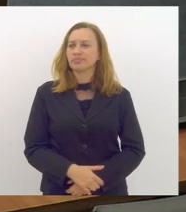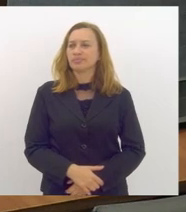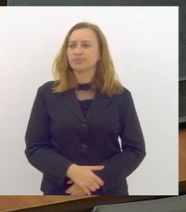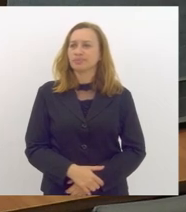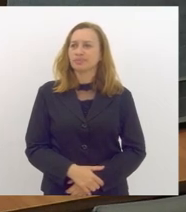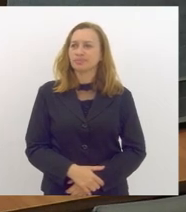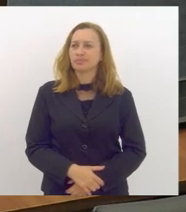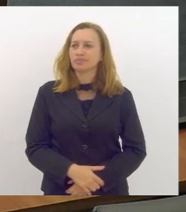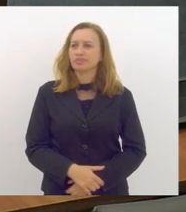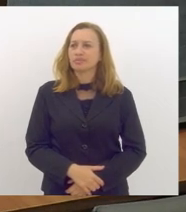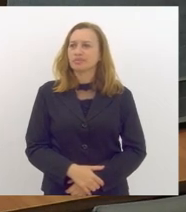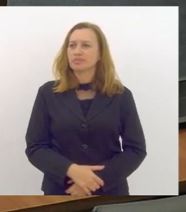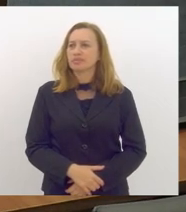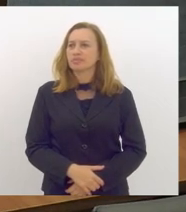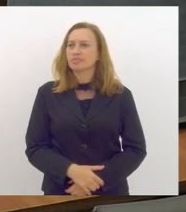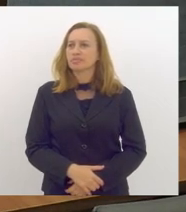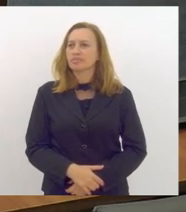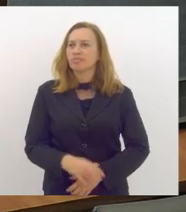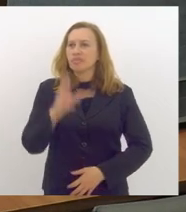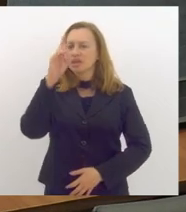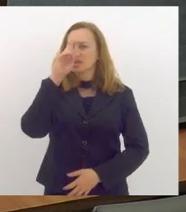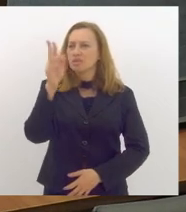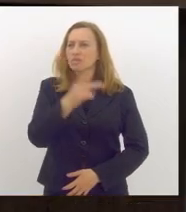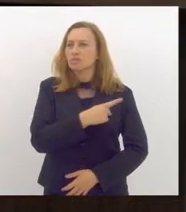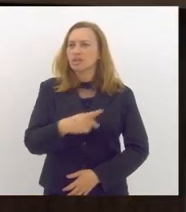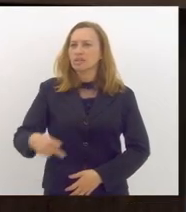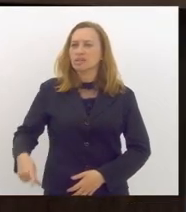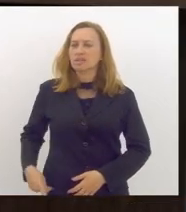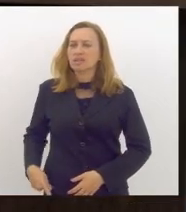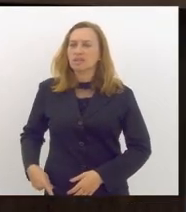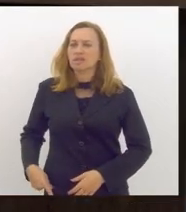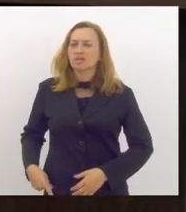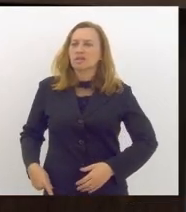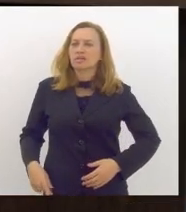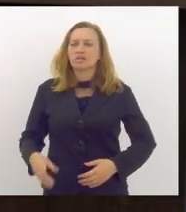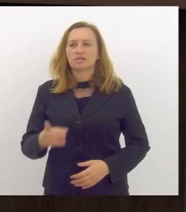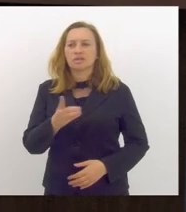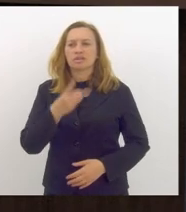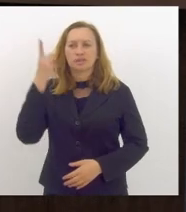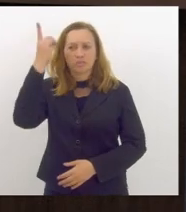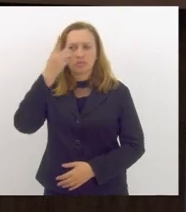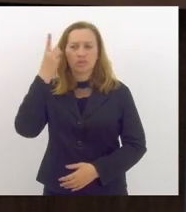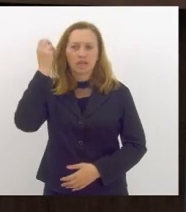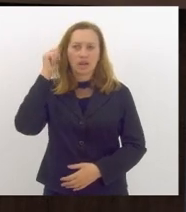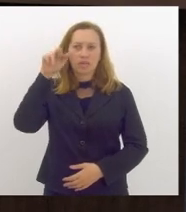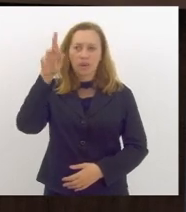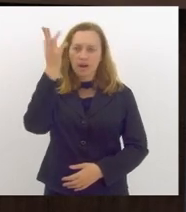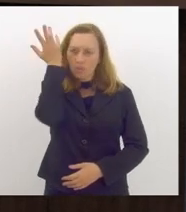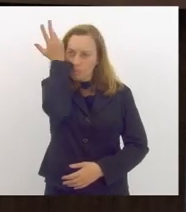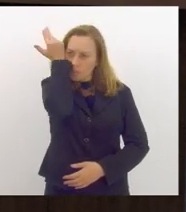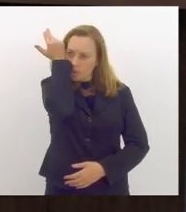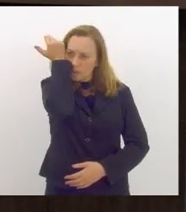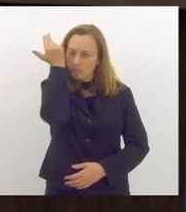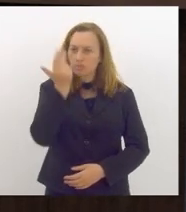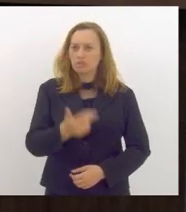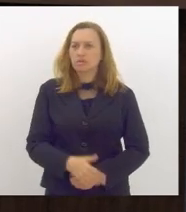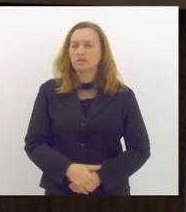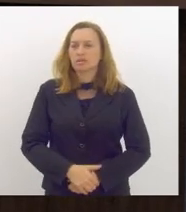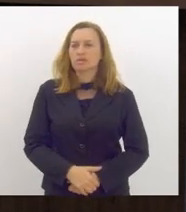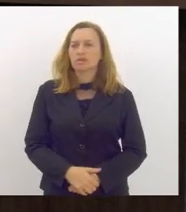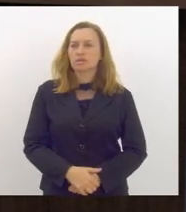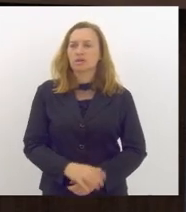o senhor presidente Deputado Eliomar Coelho